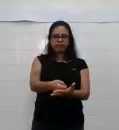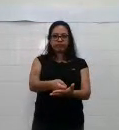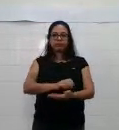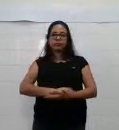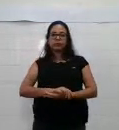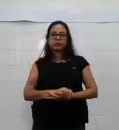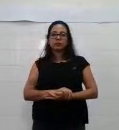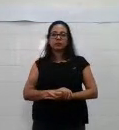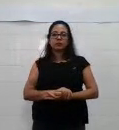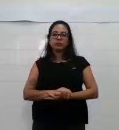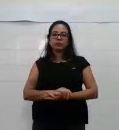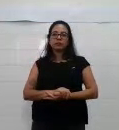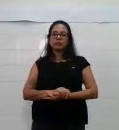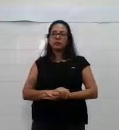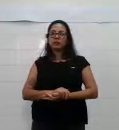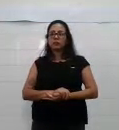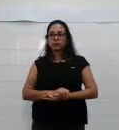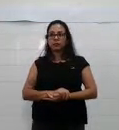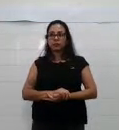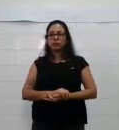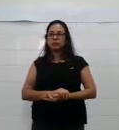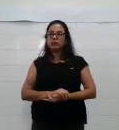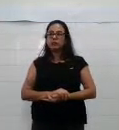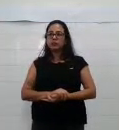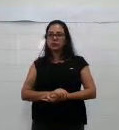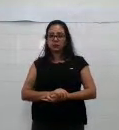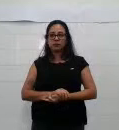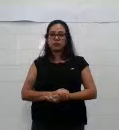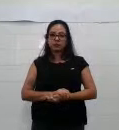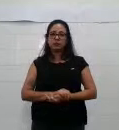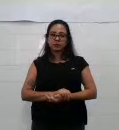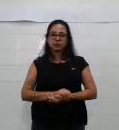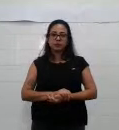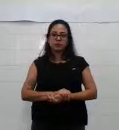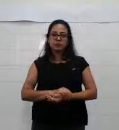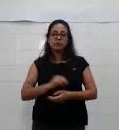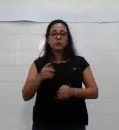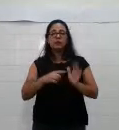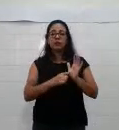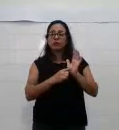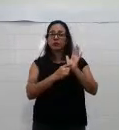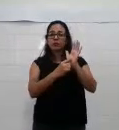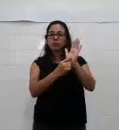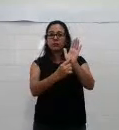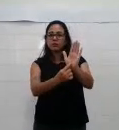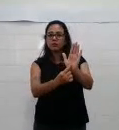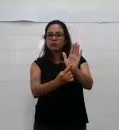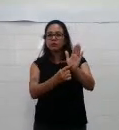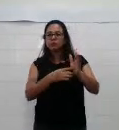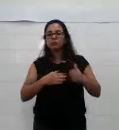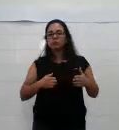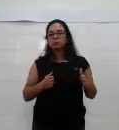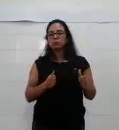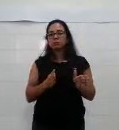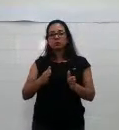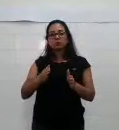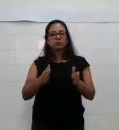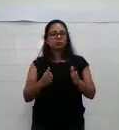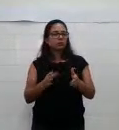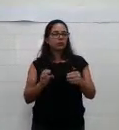levantou com força total em nossos tempos. Então, isso mostra que o caminho ainda não